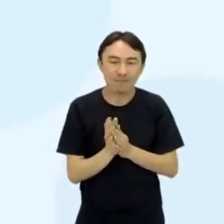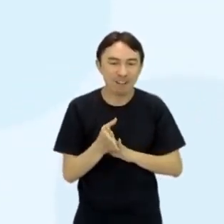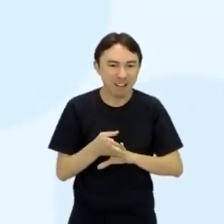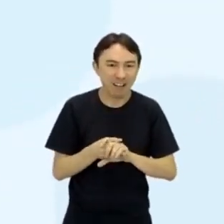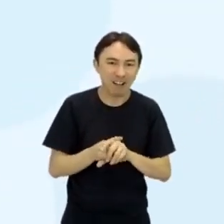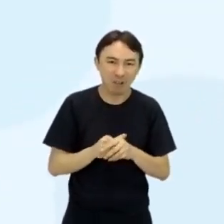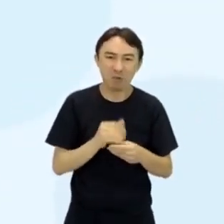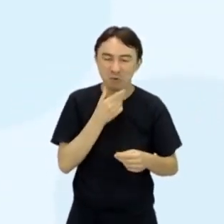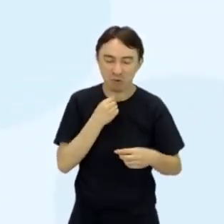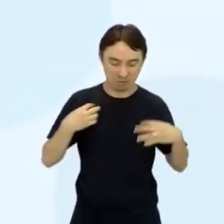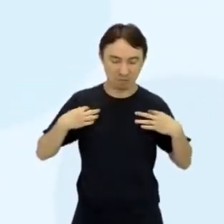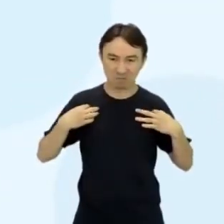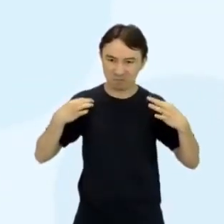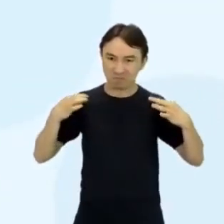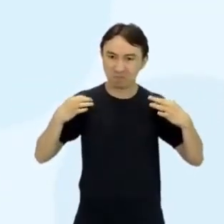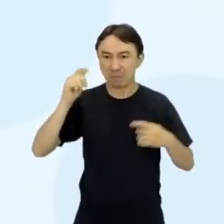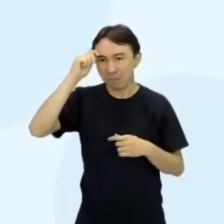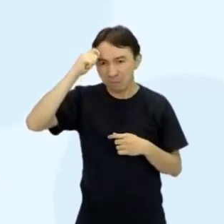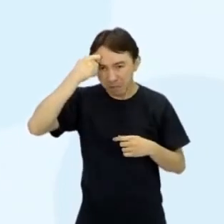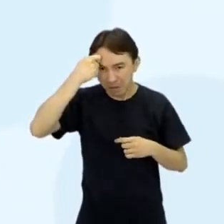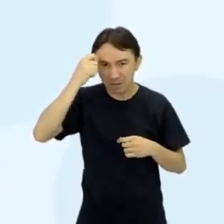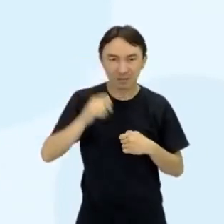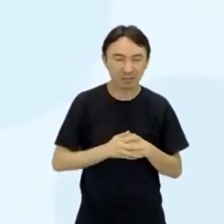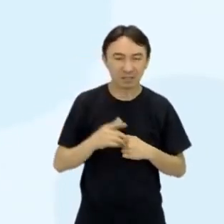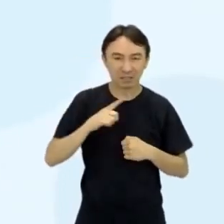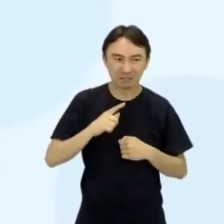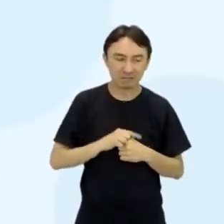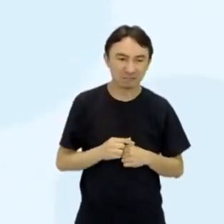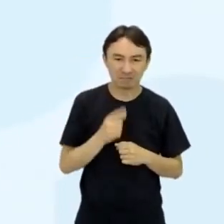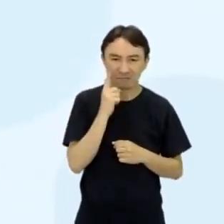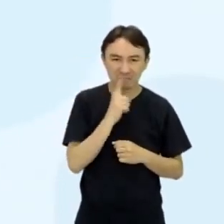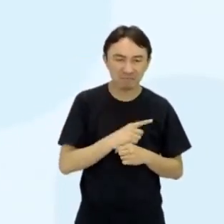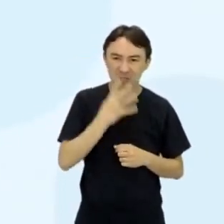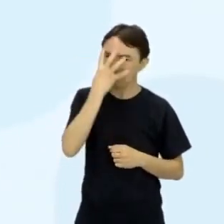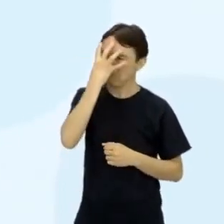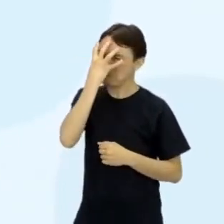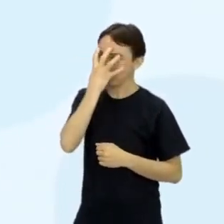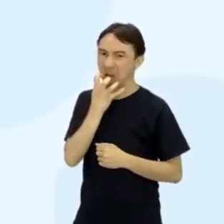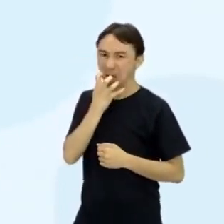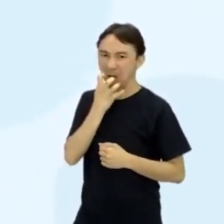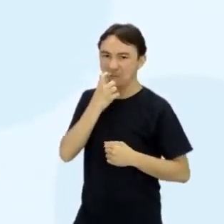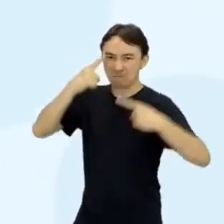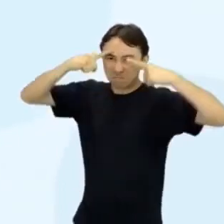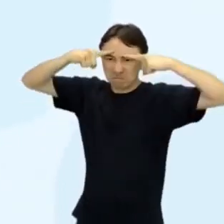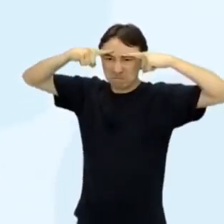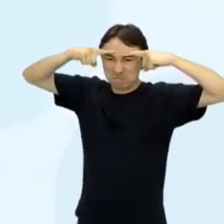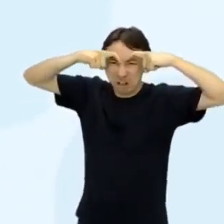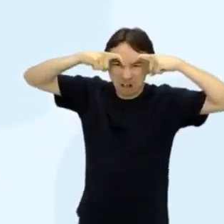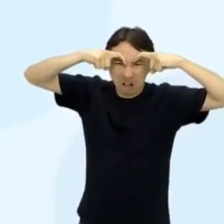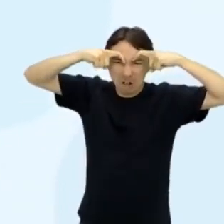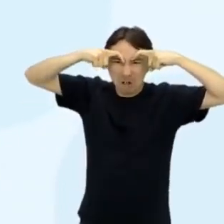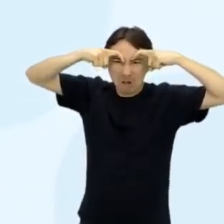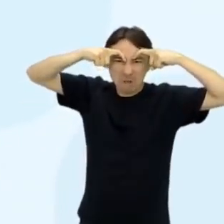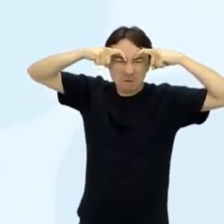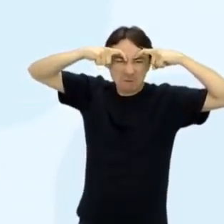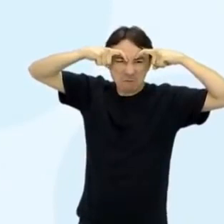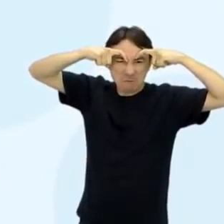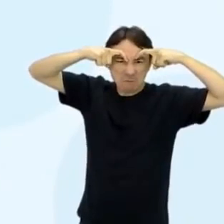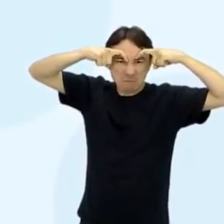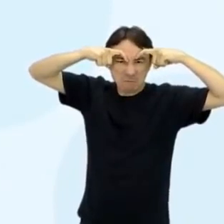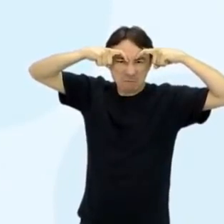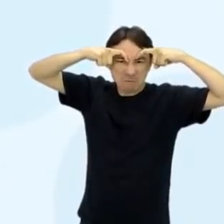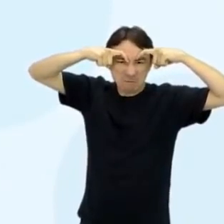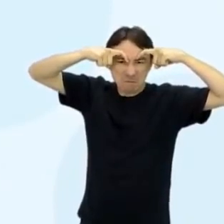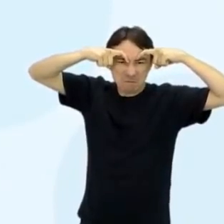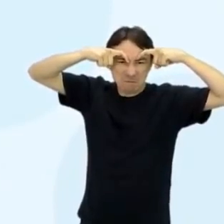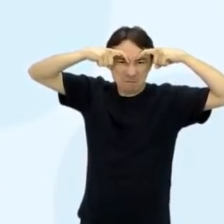que ele está vestido de preto, ele tem um olhar meio... Parece que ele é meio bravo, assim, meio malvadinho, sabe? Ele tem uma cara meio de malvado,